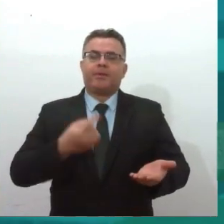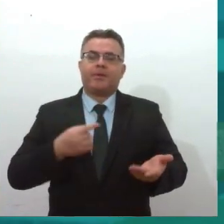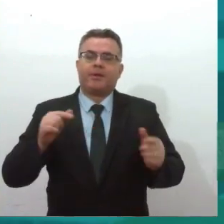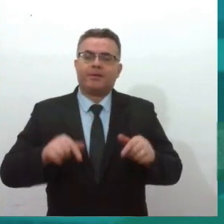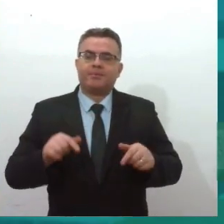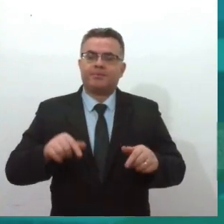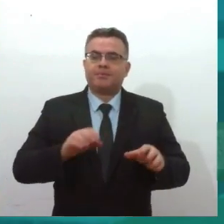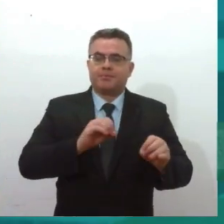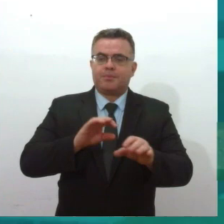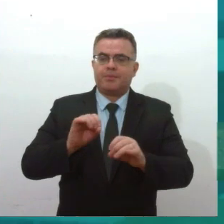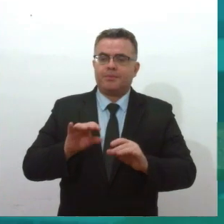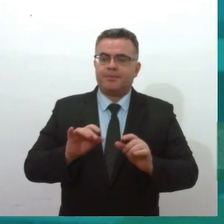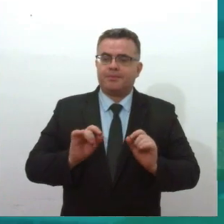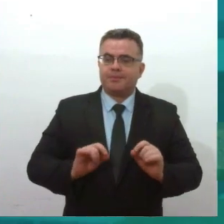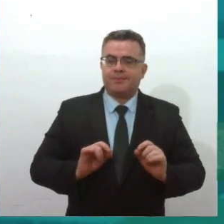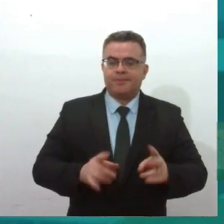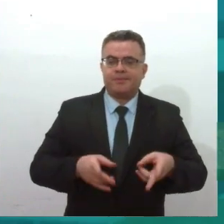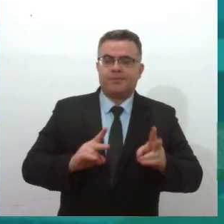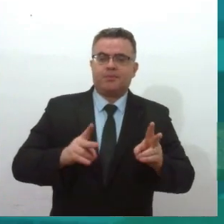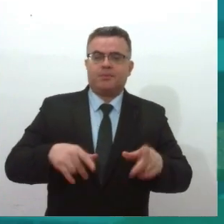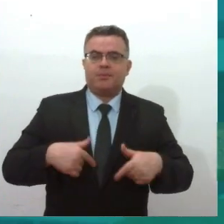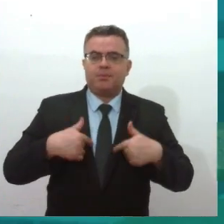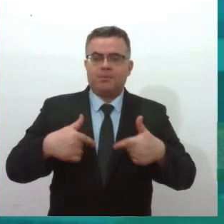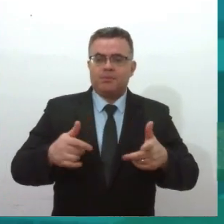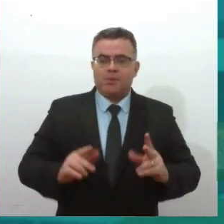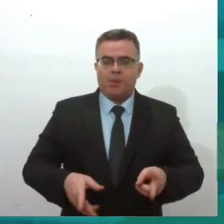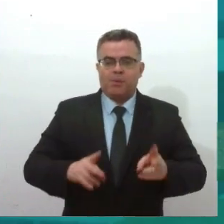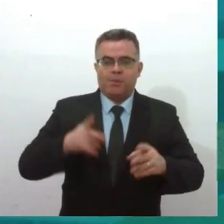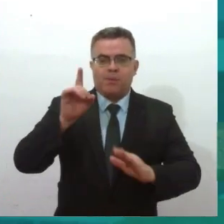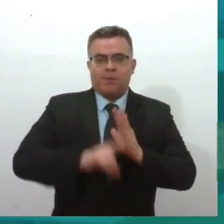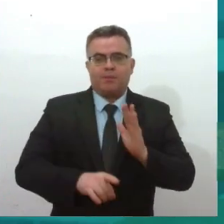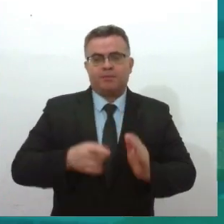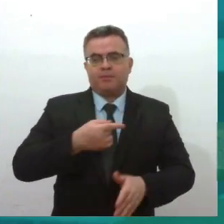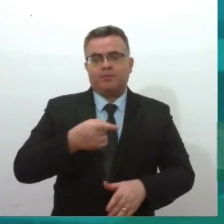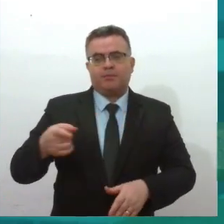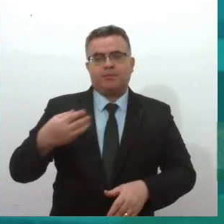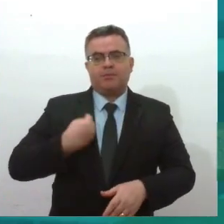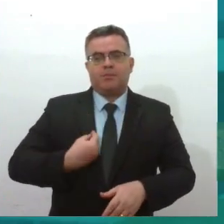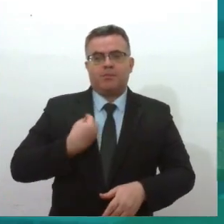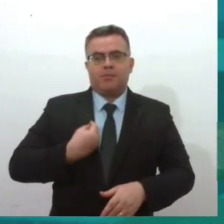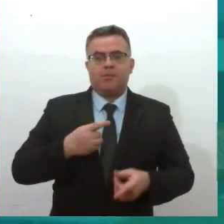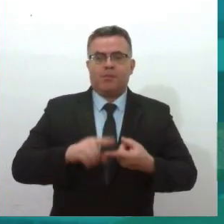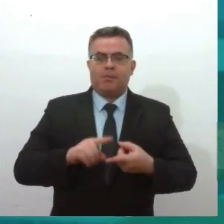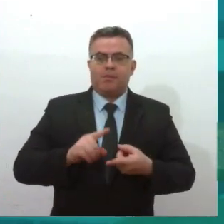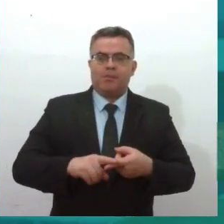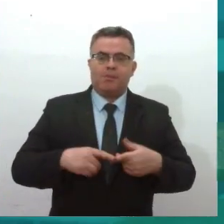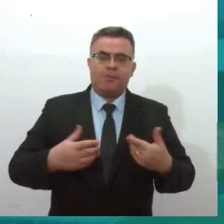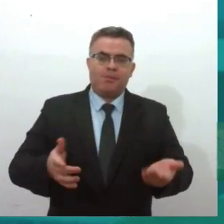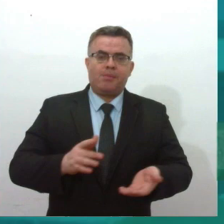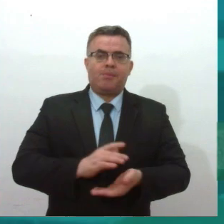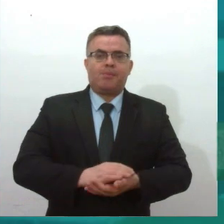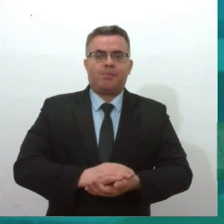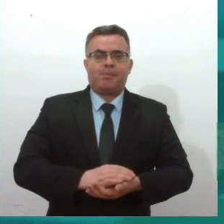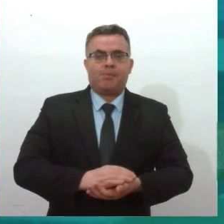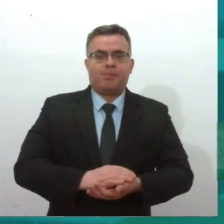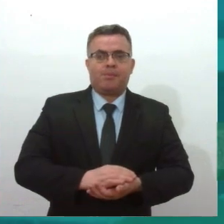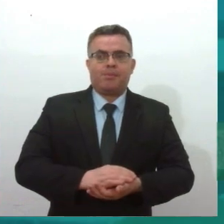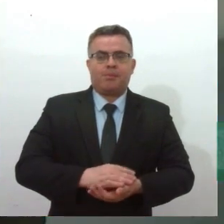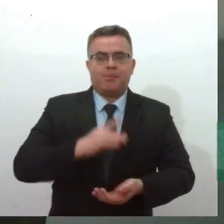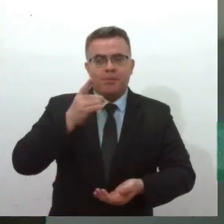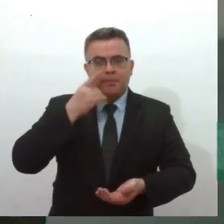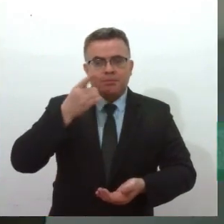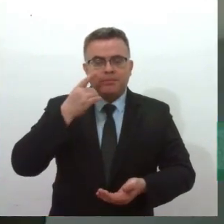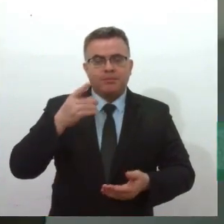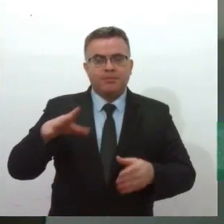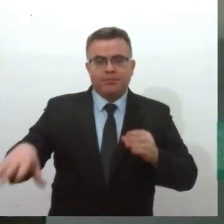levar educação e tá brigando né pelo Direito de vida deles que eles têm também deputada eh pegando esse